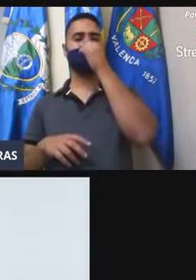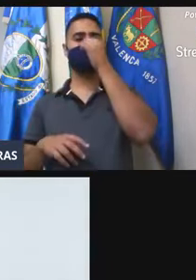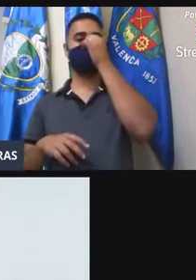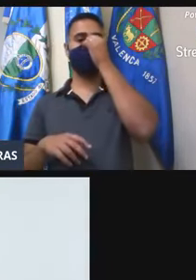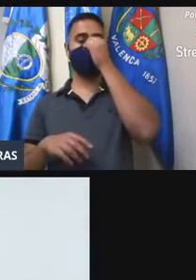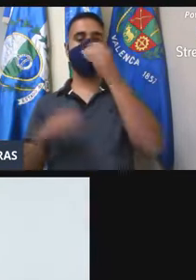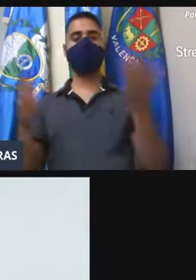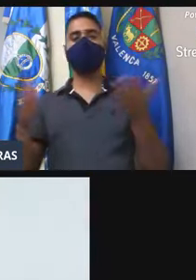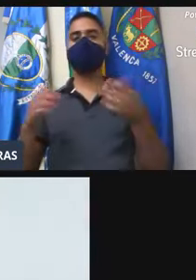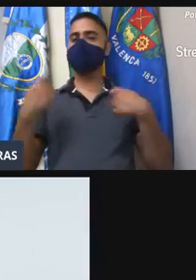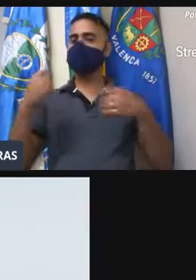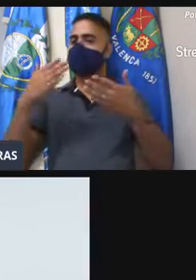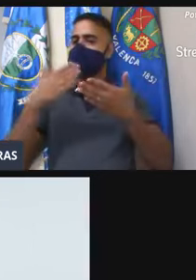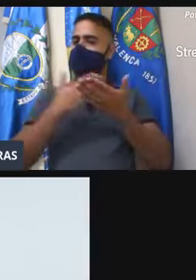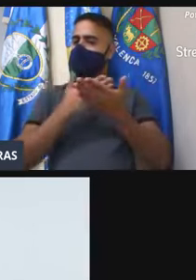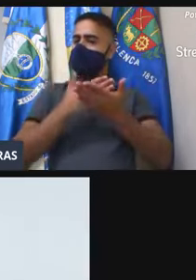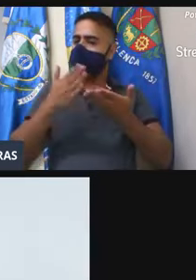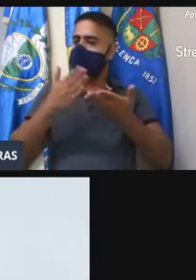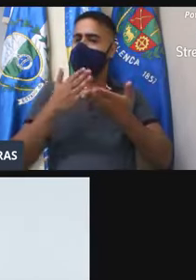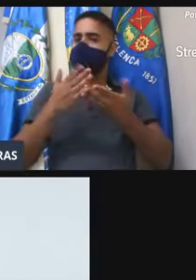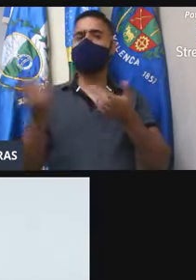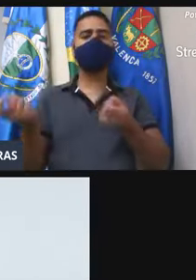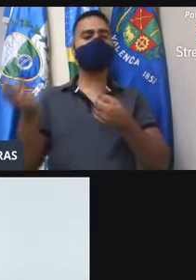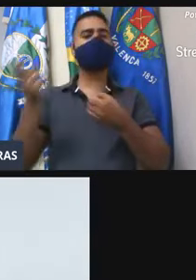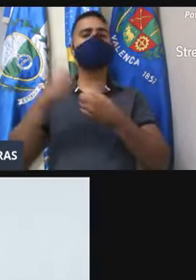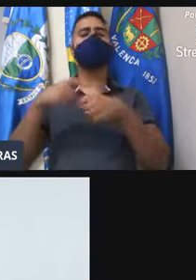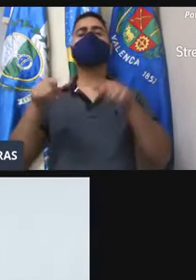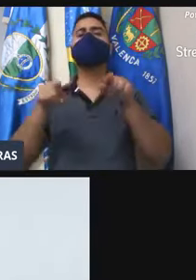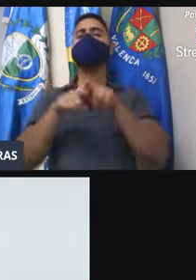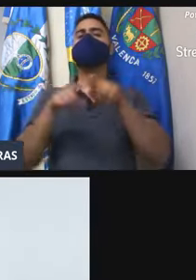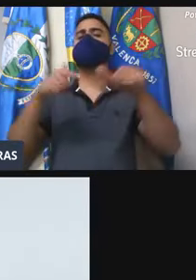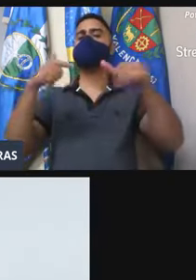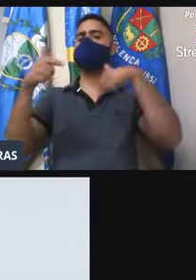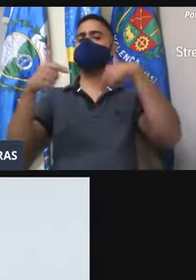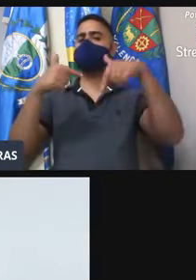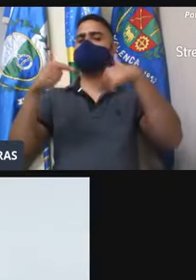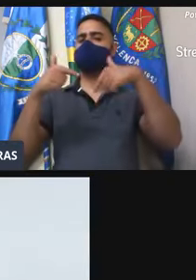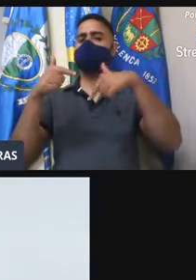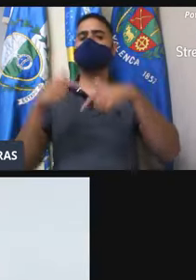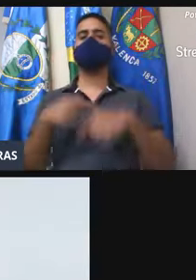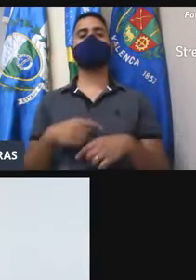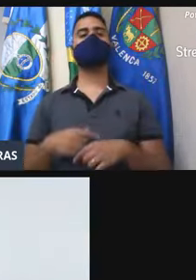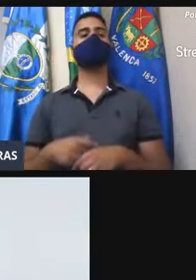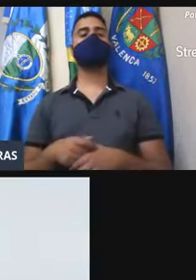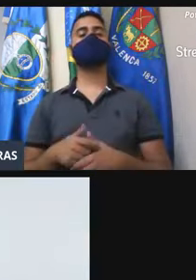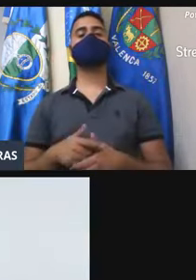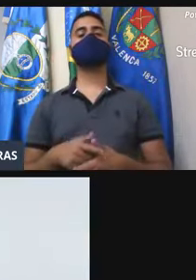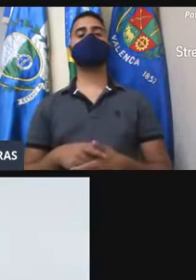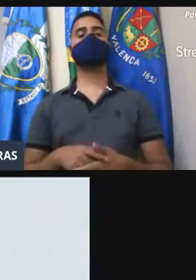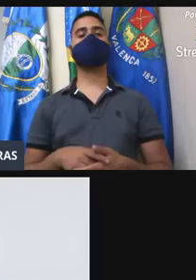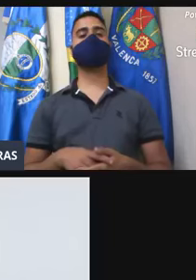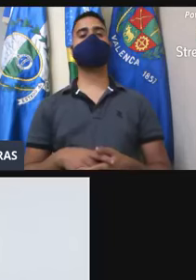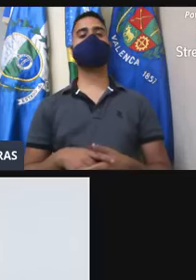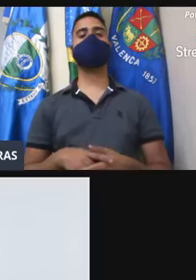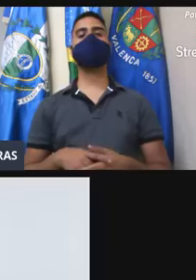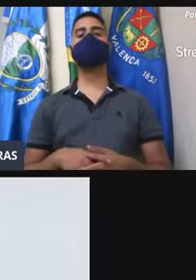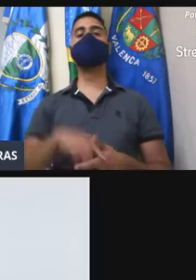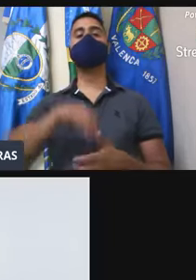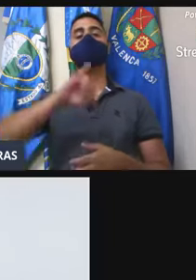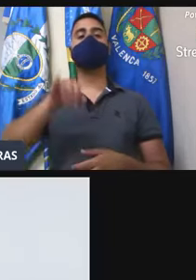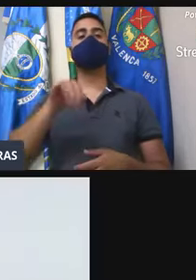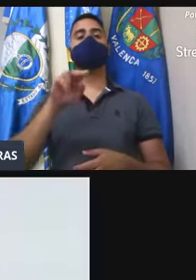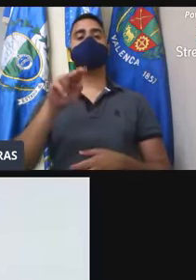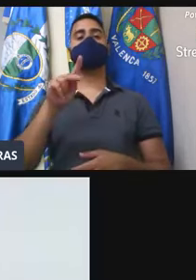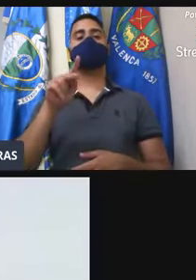um dia tem que começar e um dia tem que reiniciar em prol do nosso querido distrito de Barão de Paraná. Mais uma